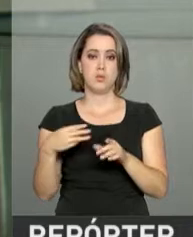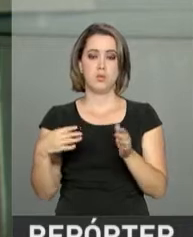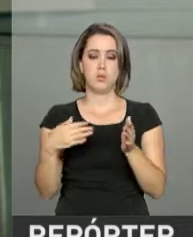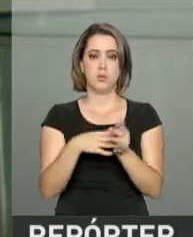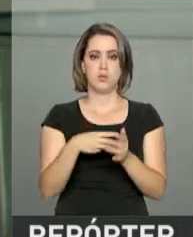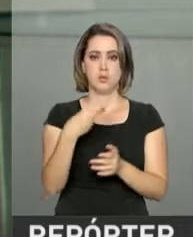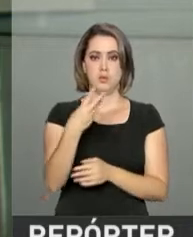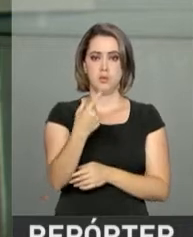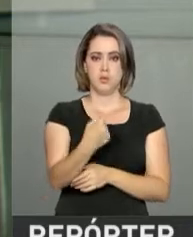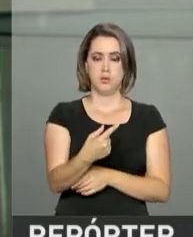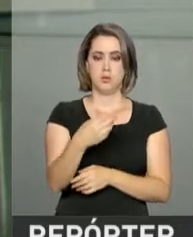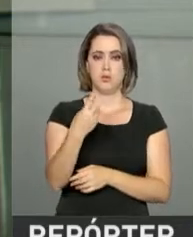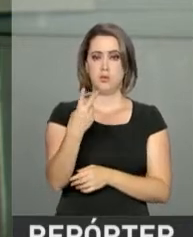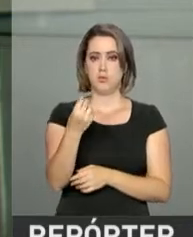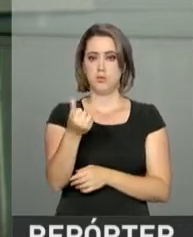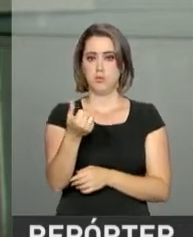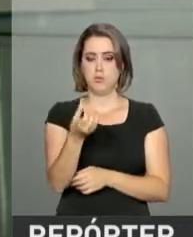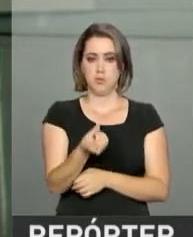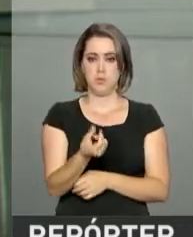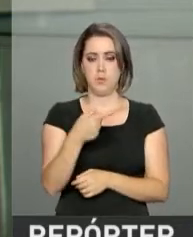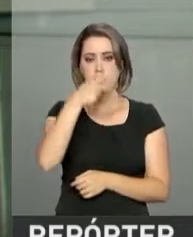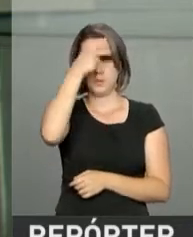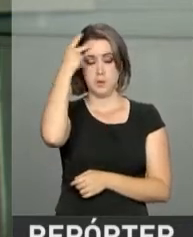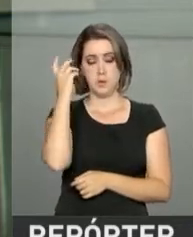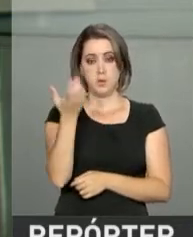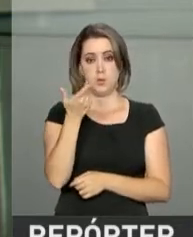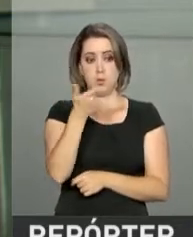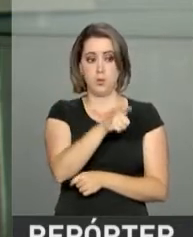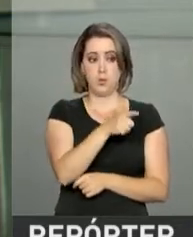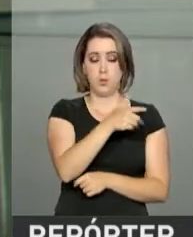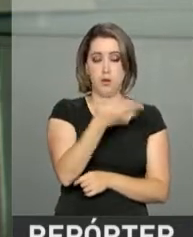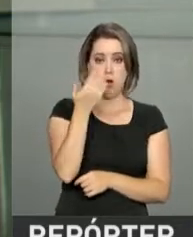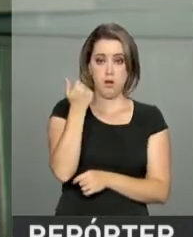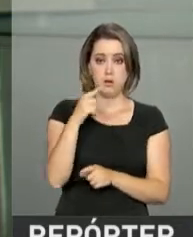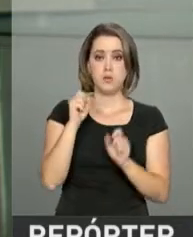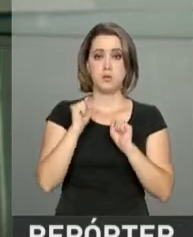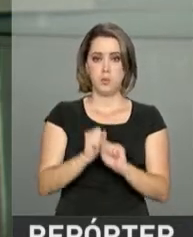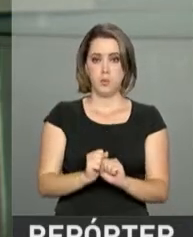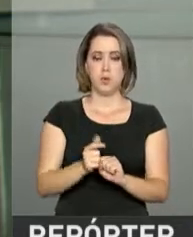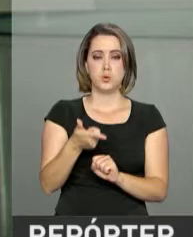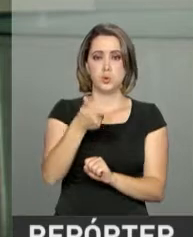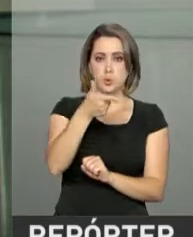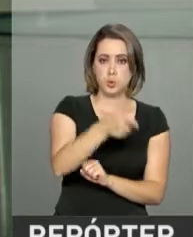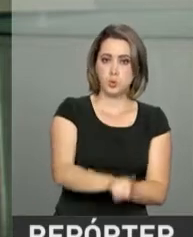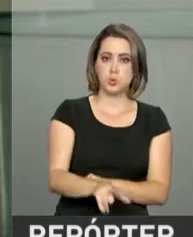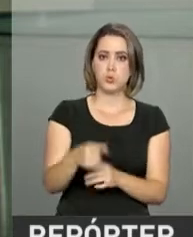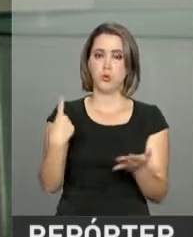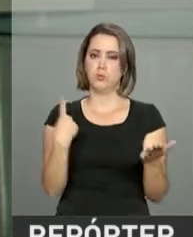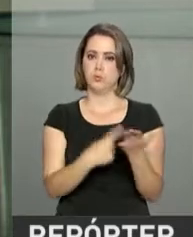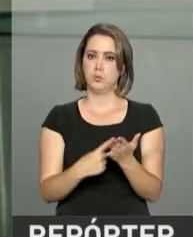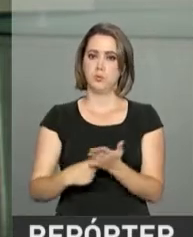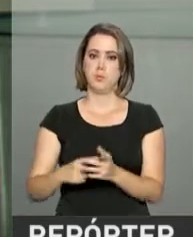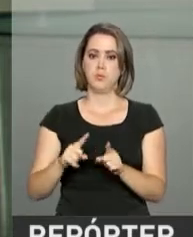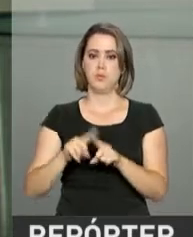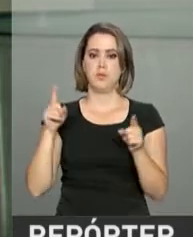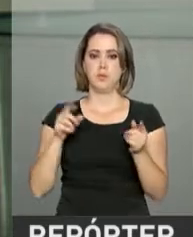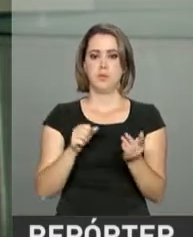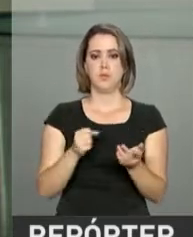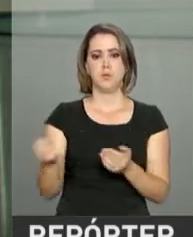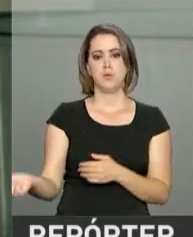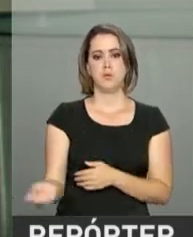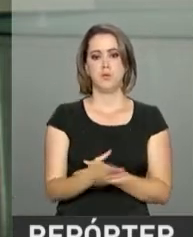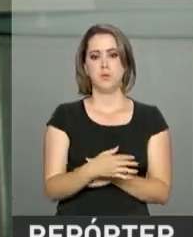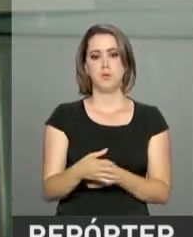da outra etapa e quer aderir novamente ao programa vai poder aderir, só que pagará as